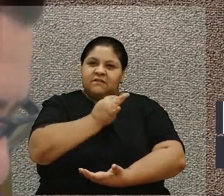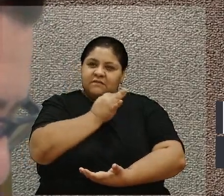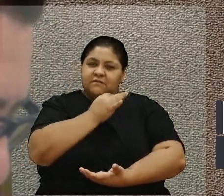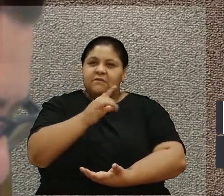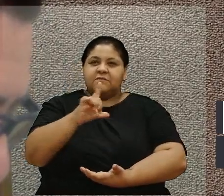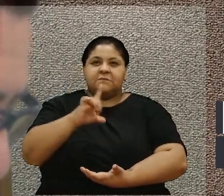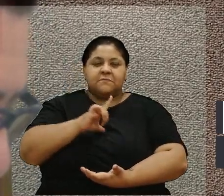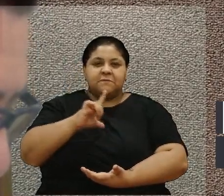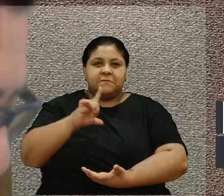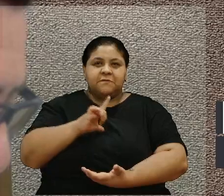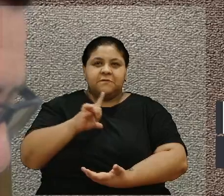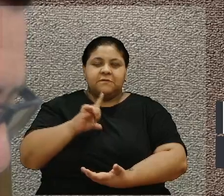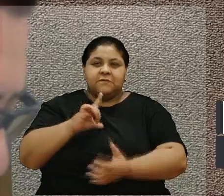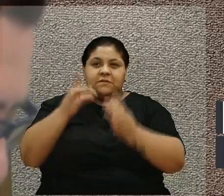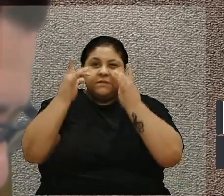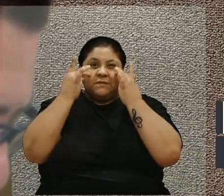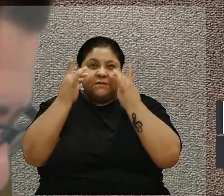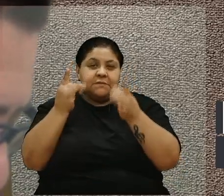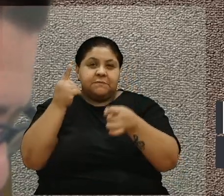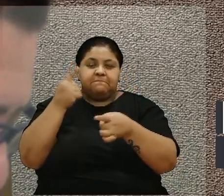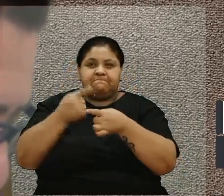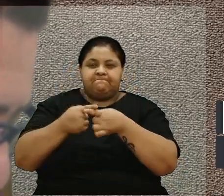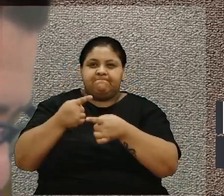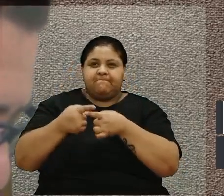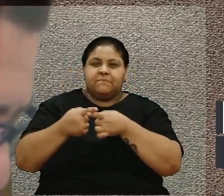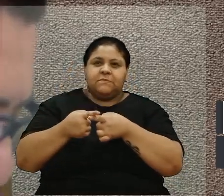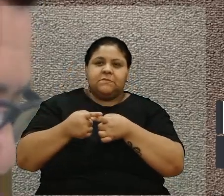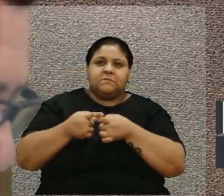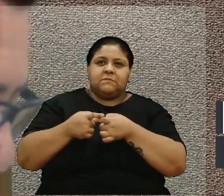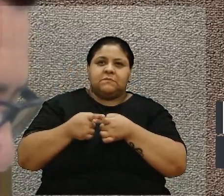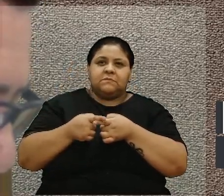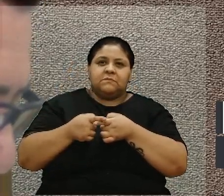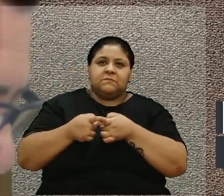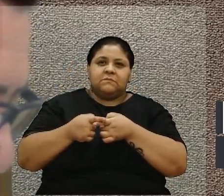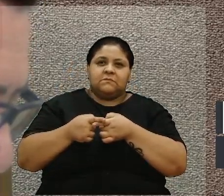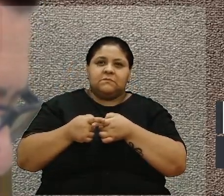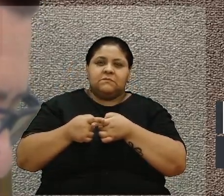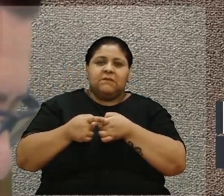tem que ficar em alerta, porque é